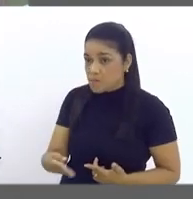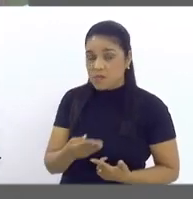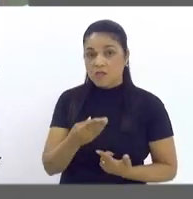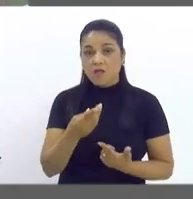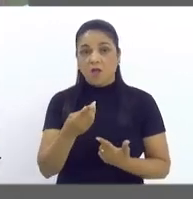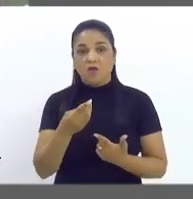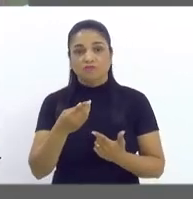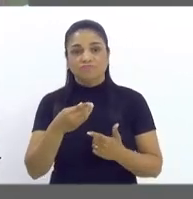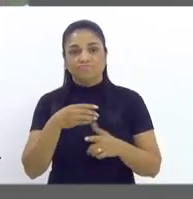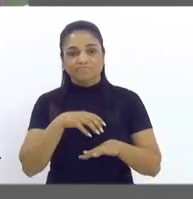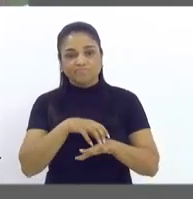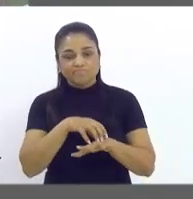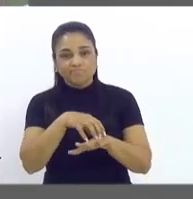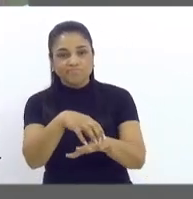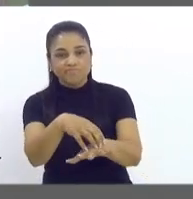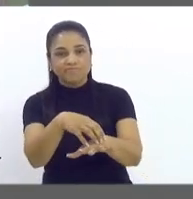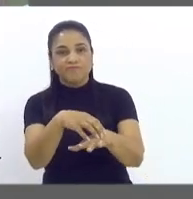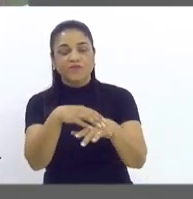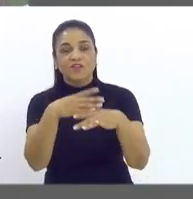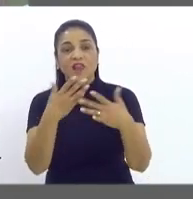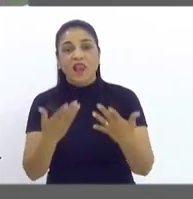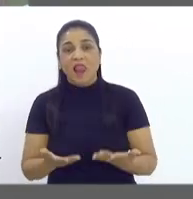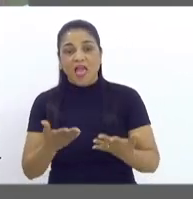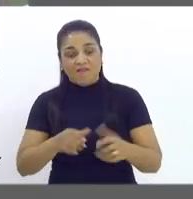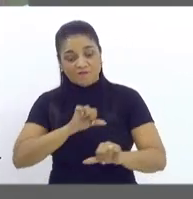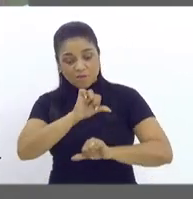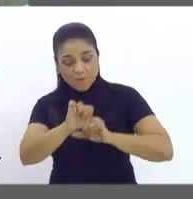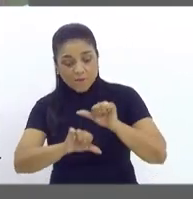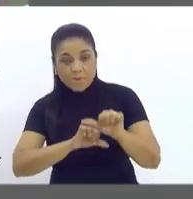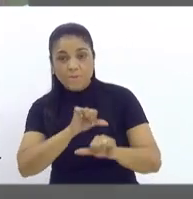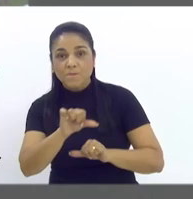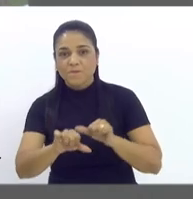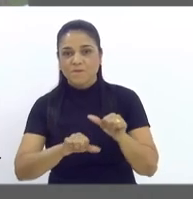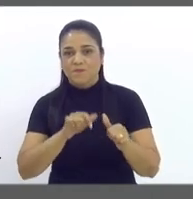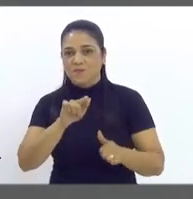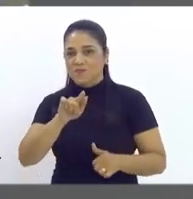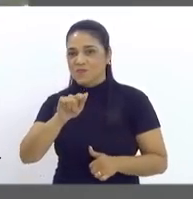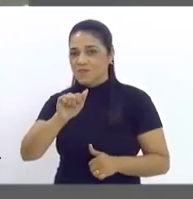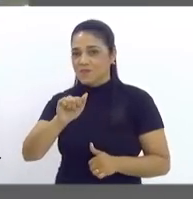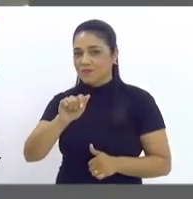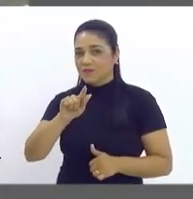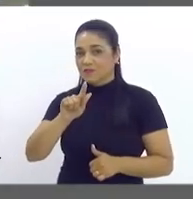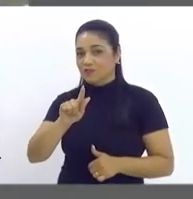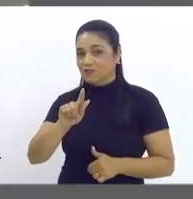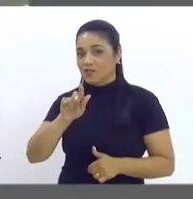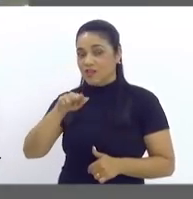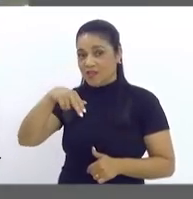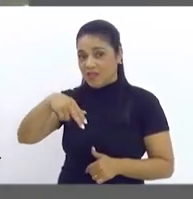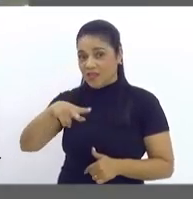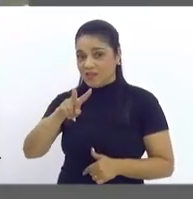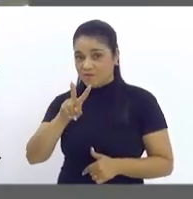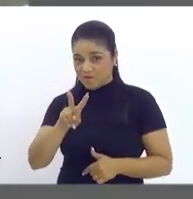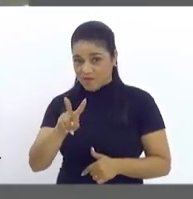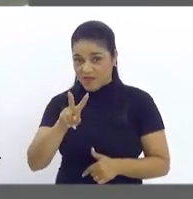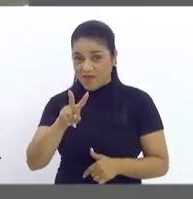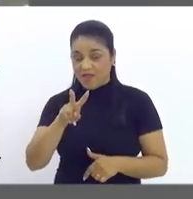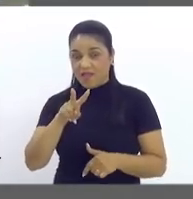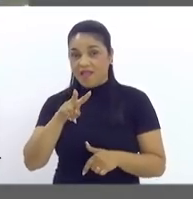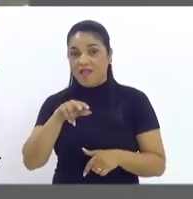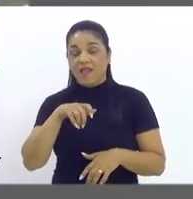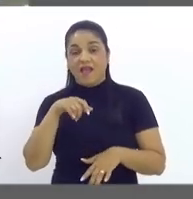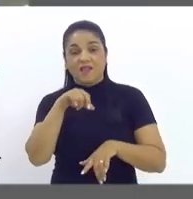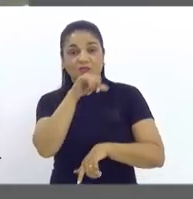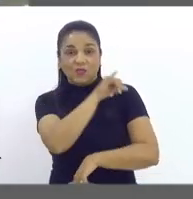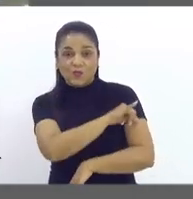convertidos, né? Isso quer dizer que hoje, da frota que circula no Rio de Janeiro, 1,6 milhões de veículos